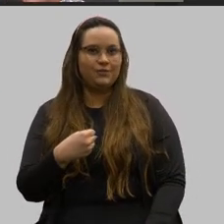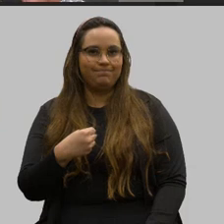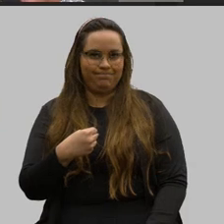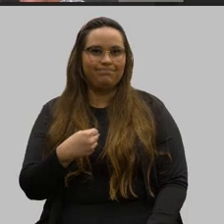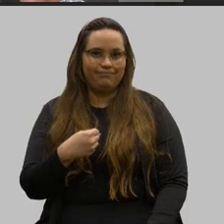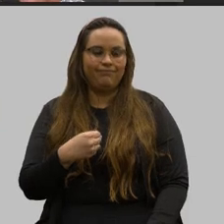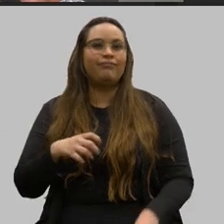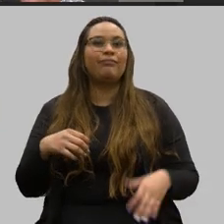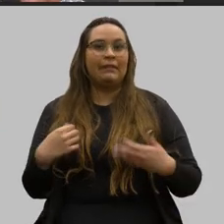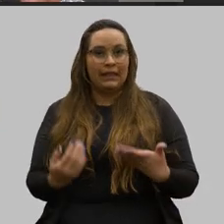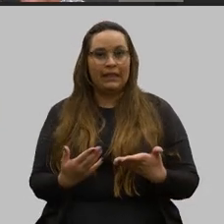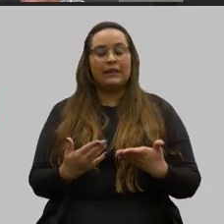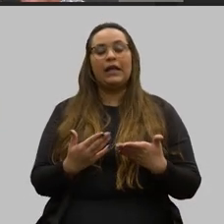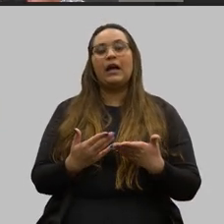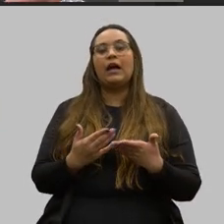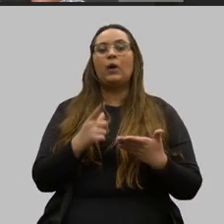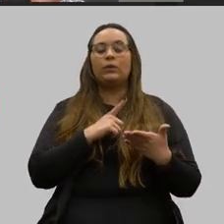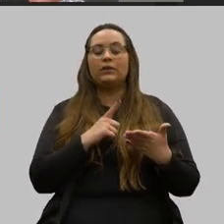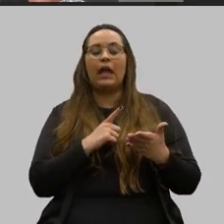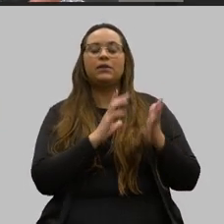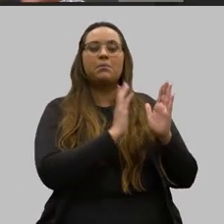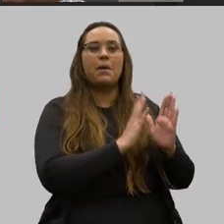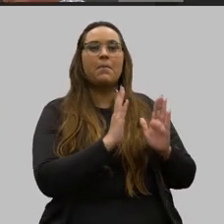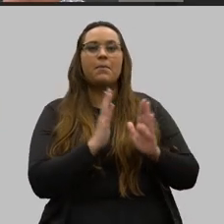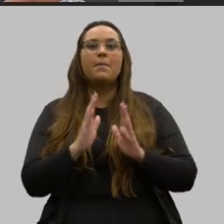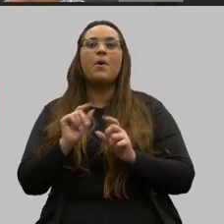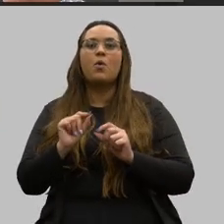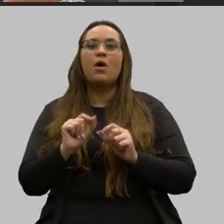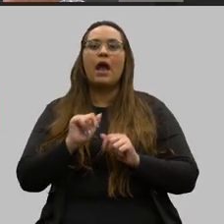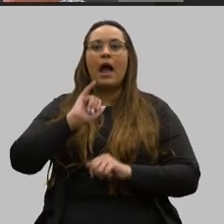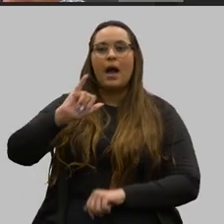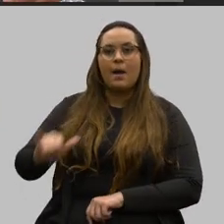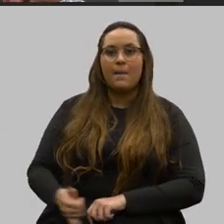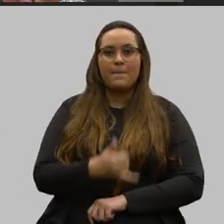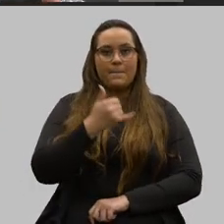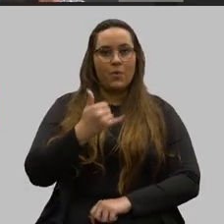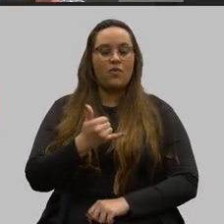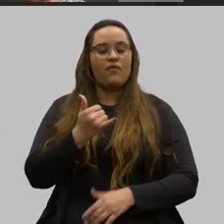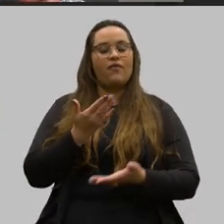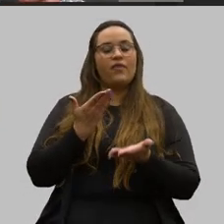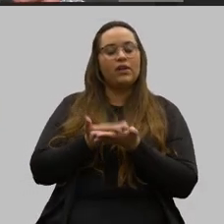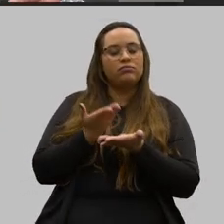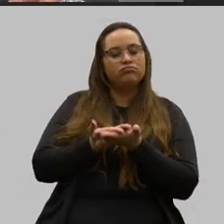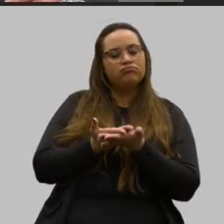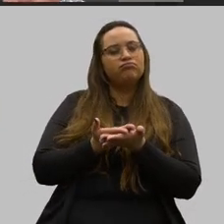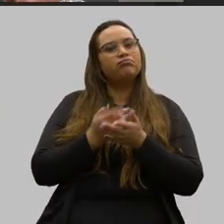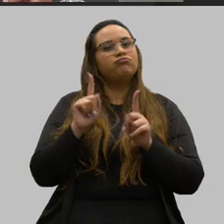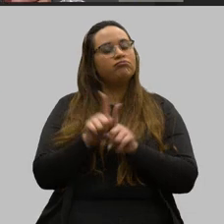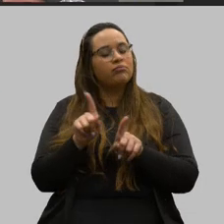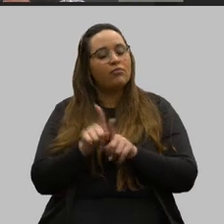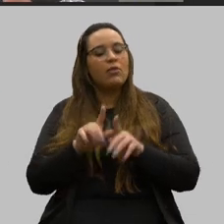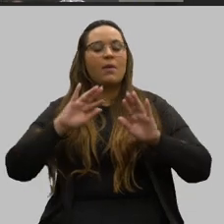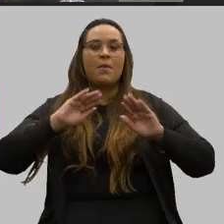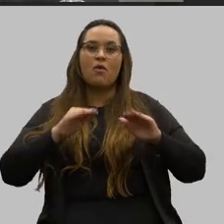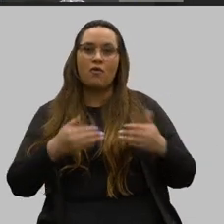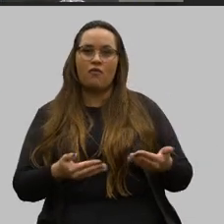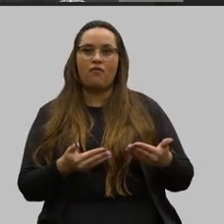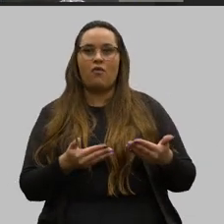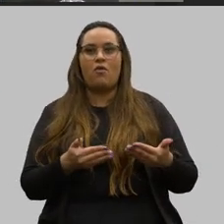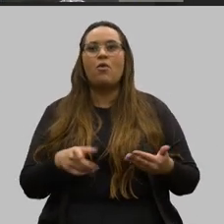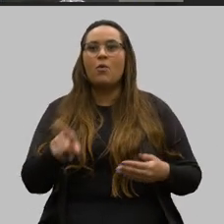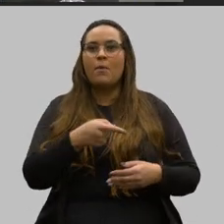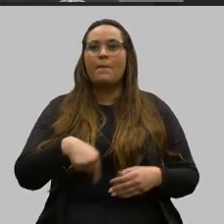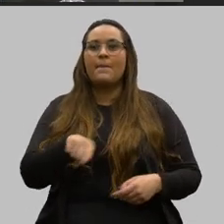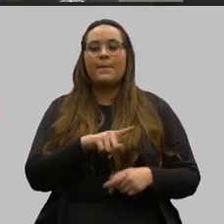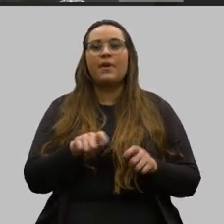a diretriz do comando é estarmos aproveitando essa esses estudos e focando também internamente para que a gente faça